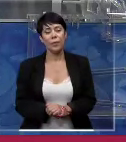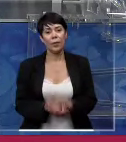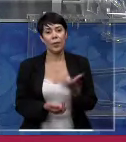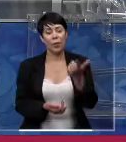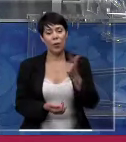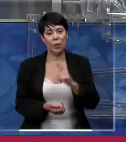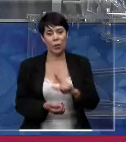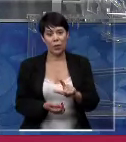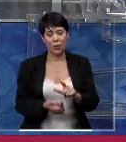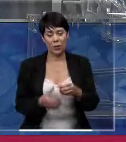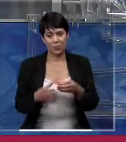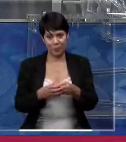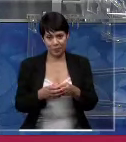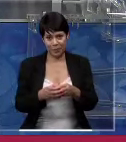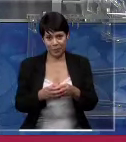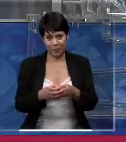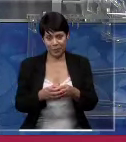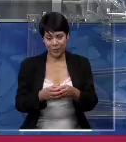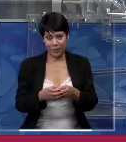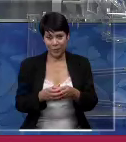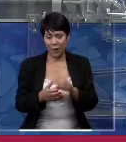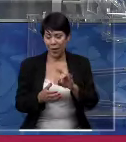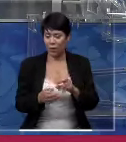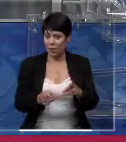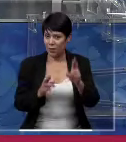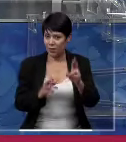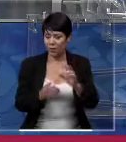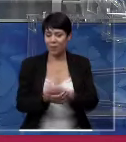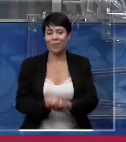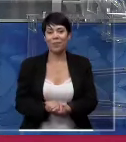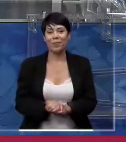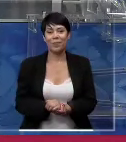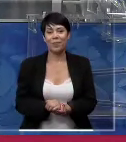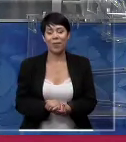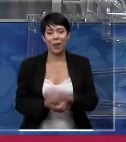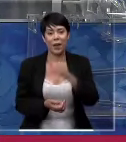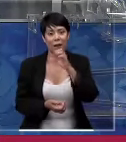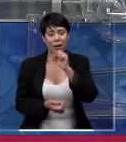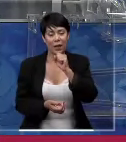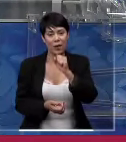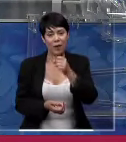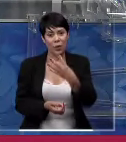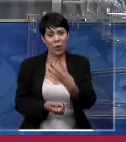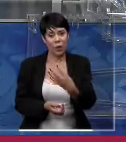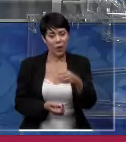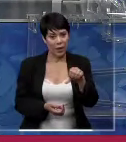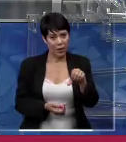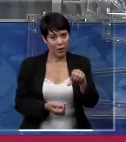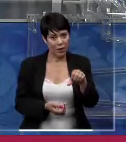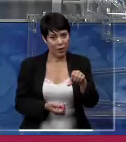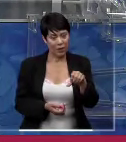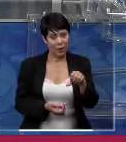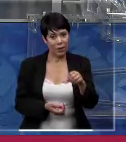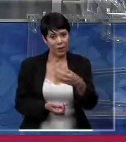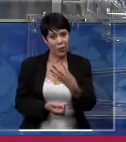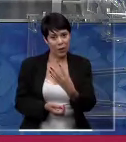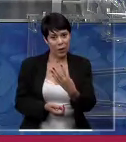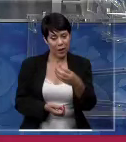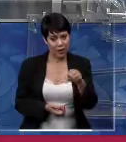Mais uma bola saindo do globo. Pode chamar que a sorte vem. Bola laranja número 49.